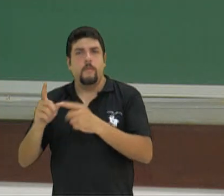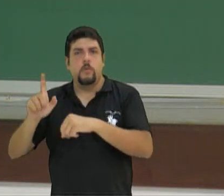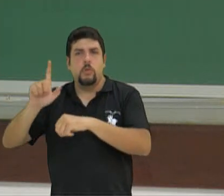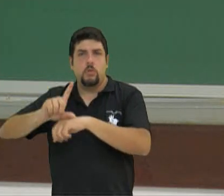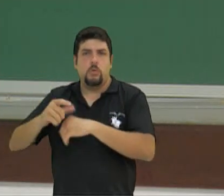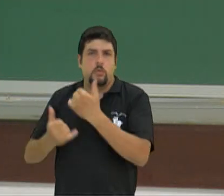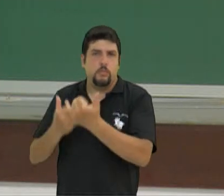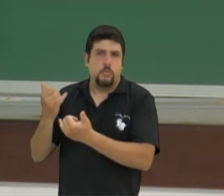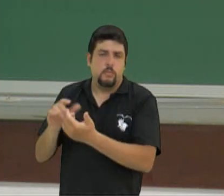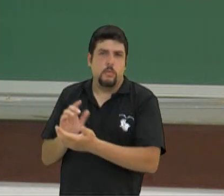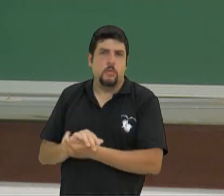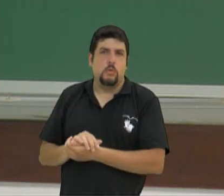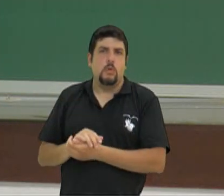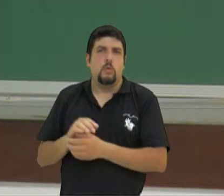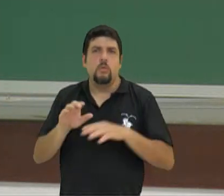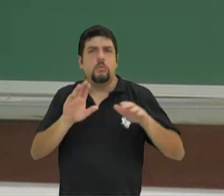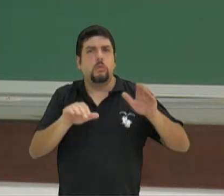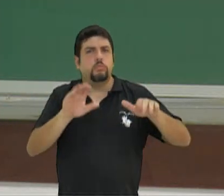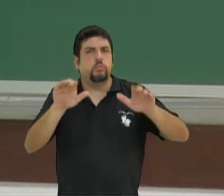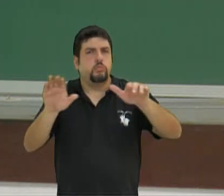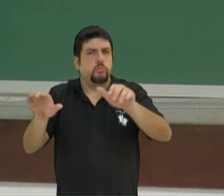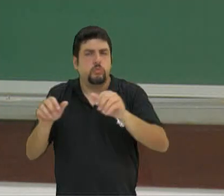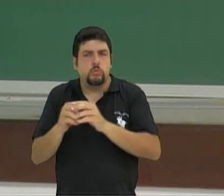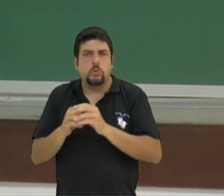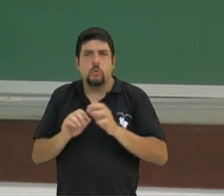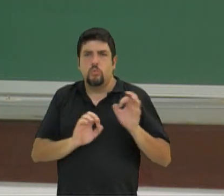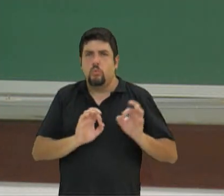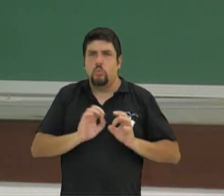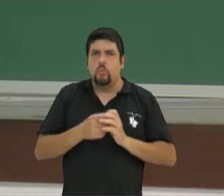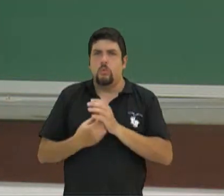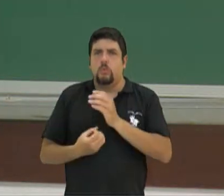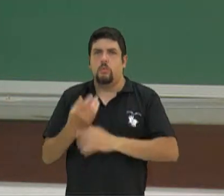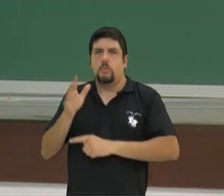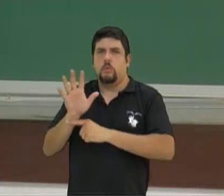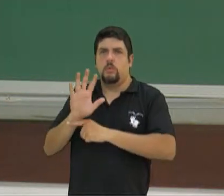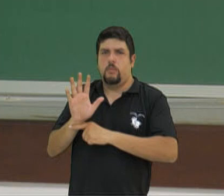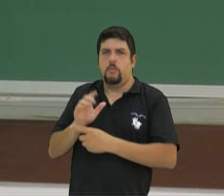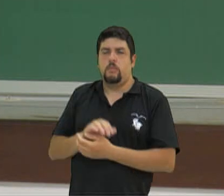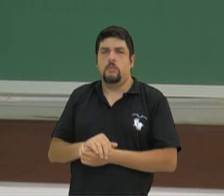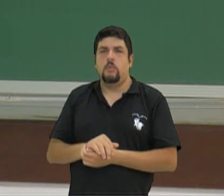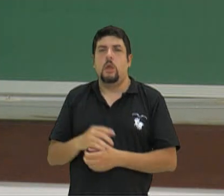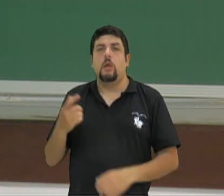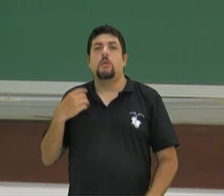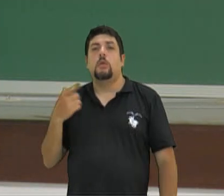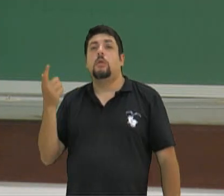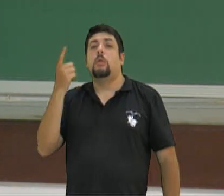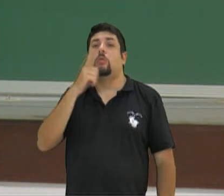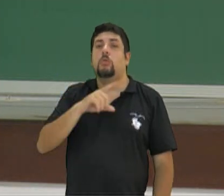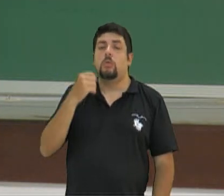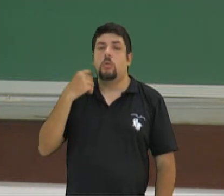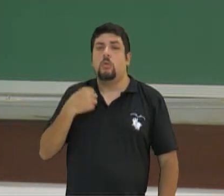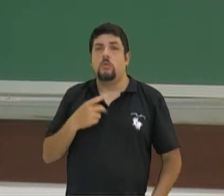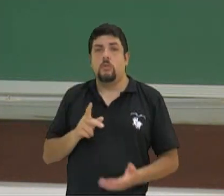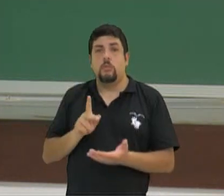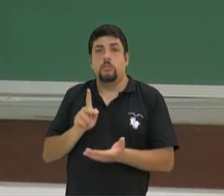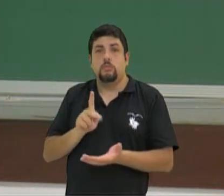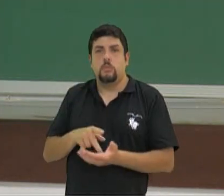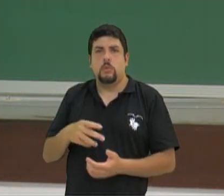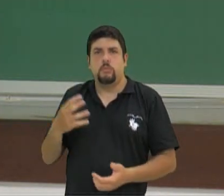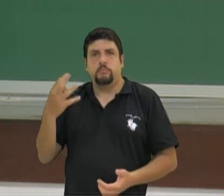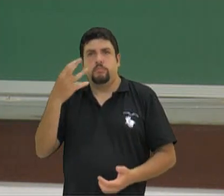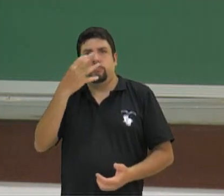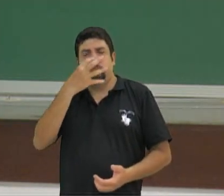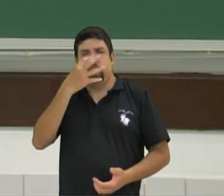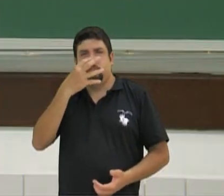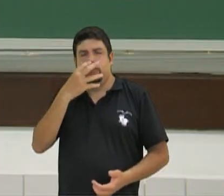O Georges Méliès, né, que dirigiu A Viagem à Lua em 1902, conseguindo com esse filme efeitos visuais verdadeiramente impressionantes para a